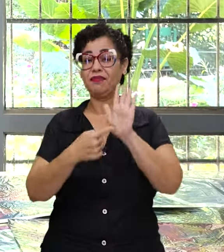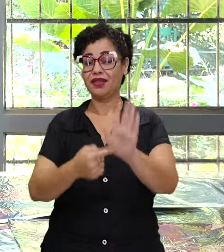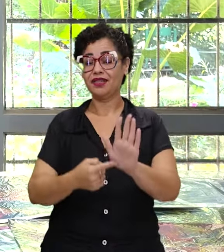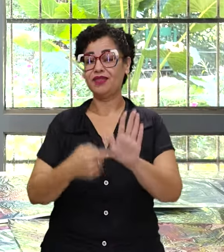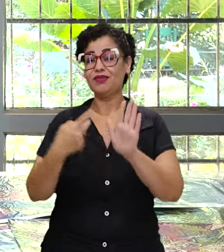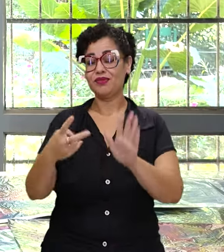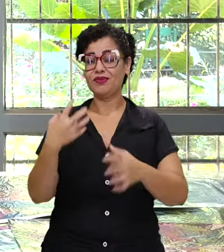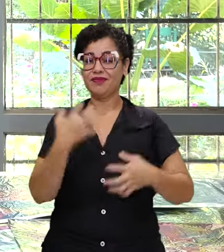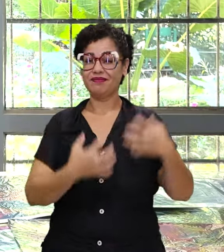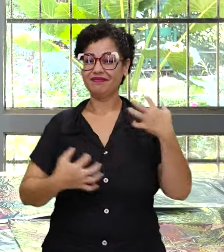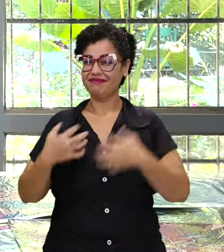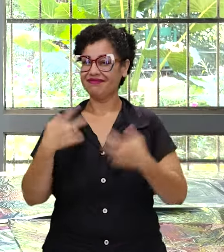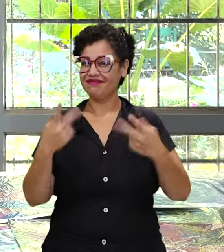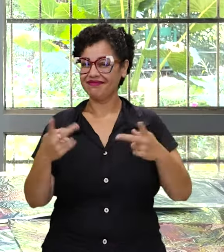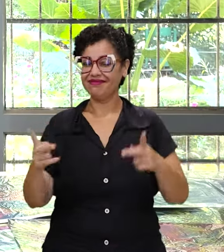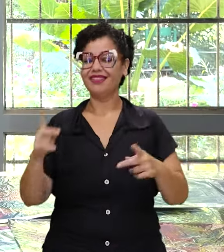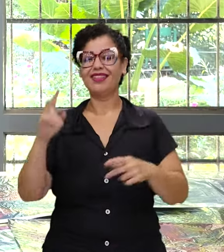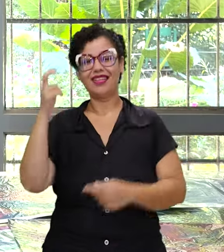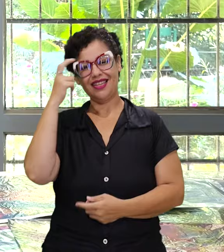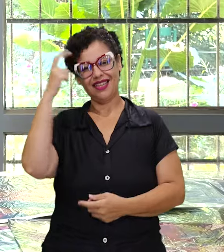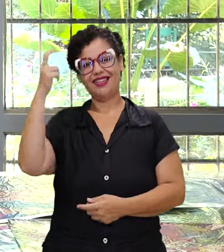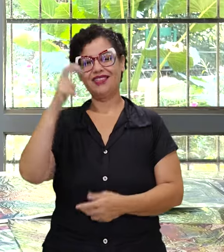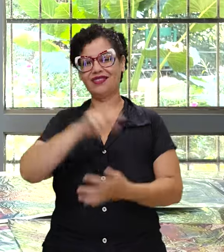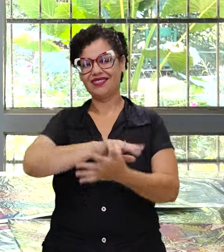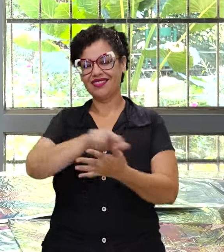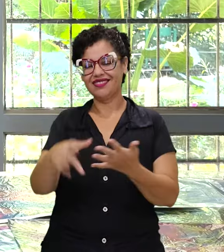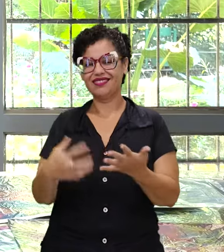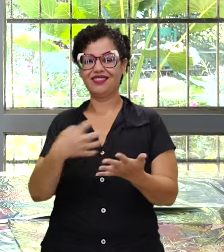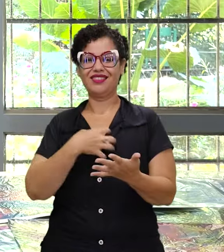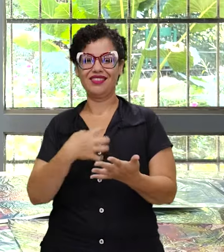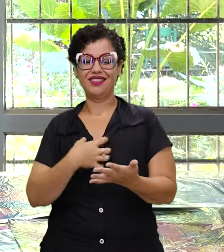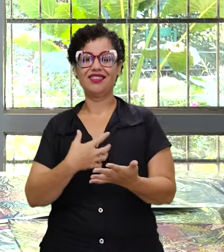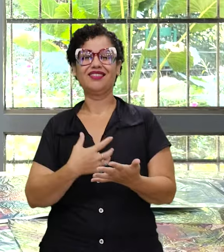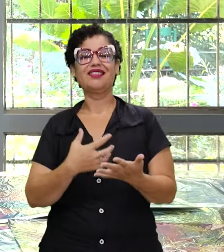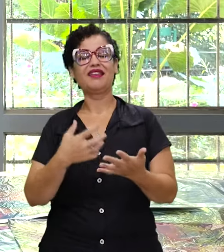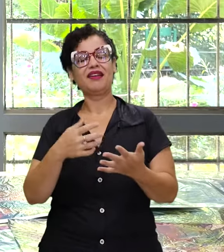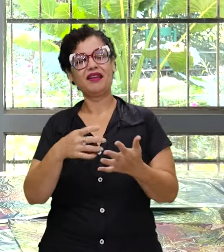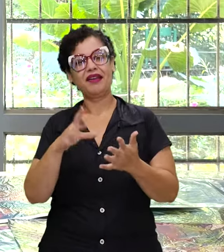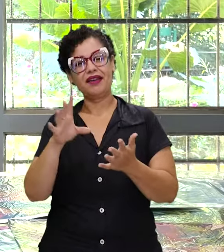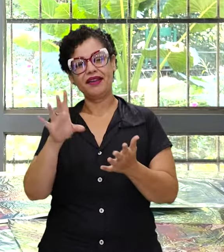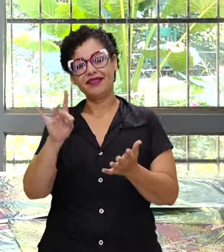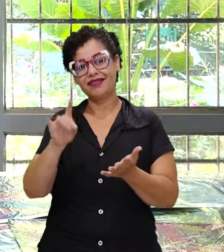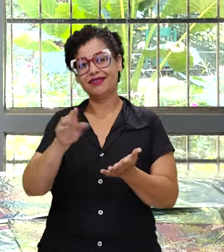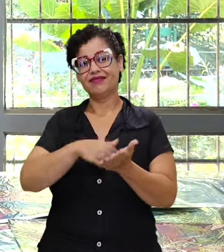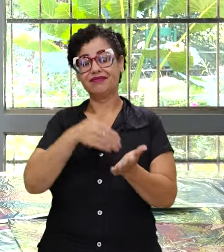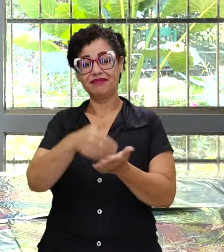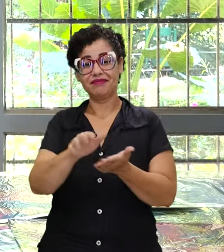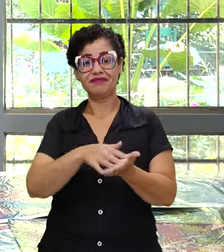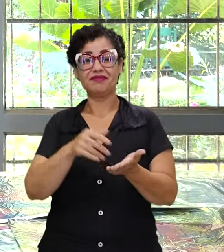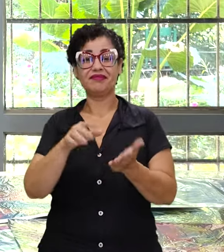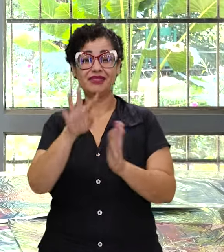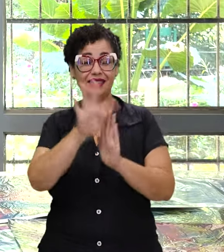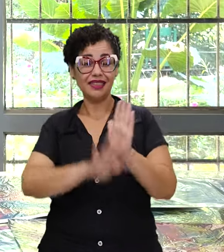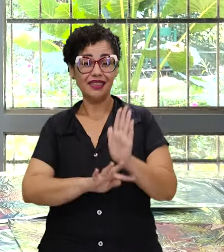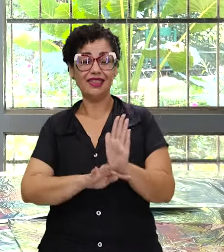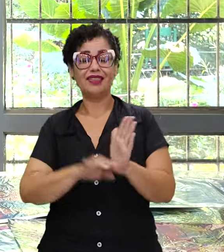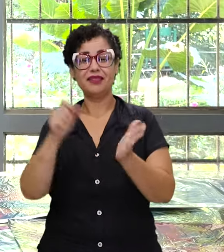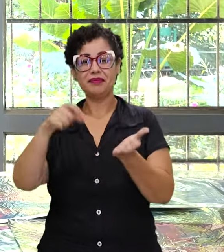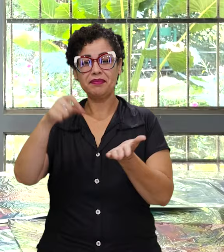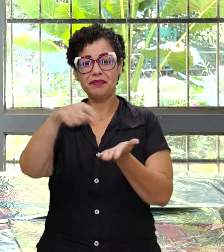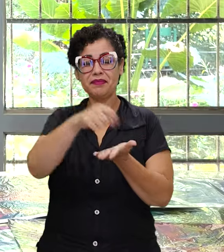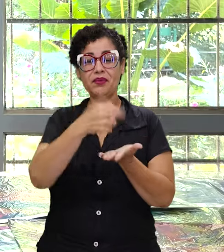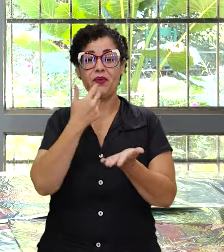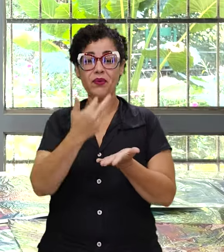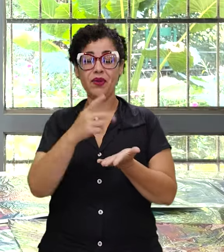sua inquietude criativa diferentes técnicas, como assemblagem, palimpsestos,